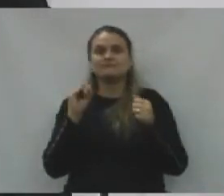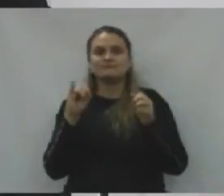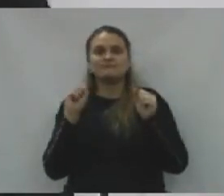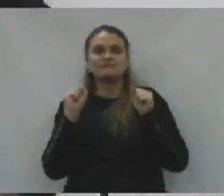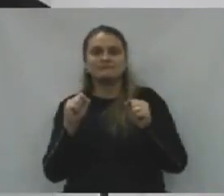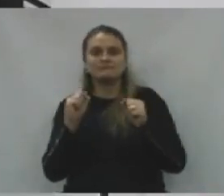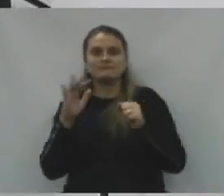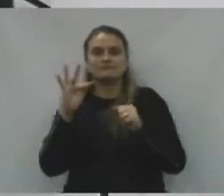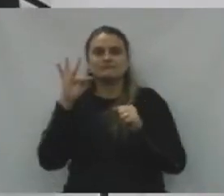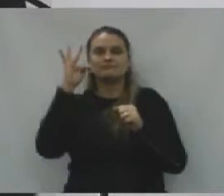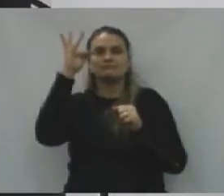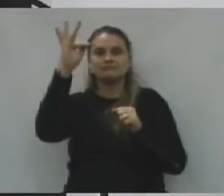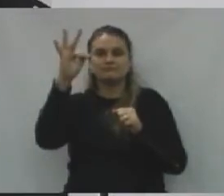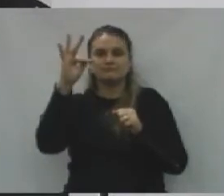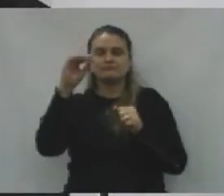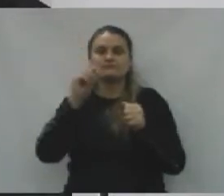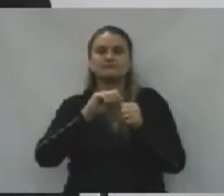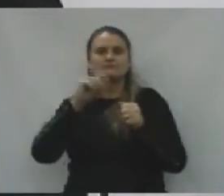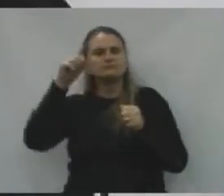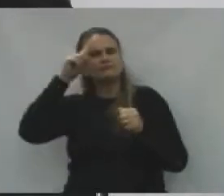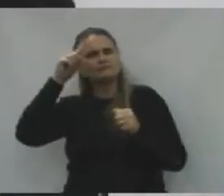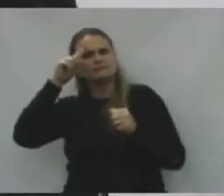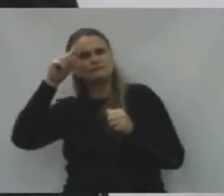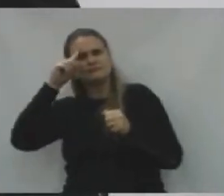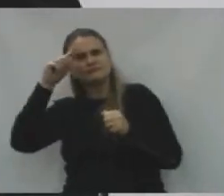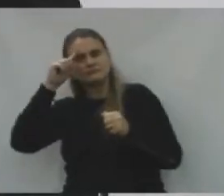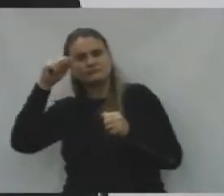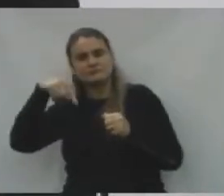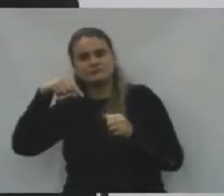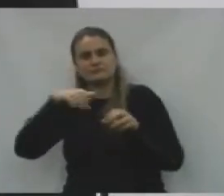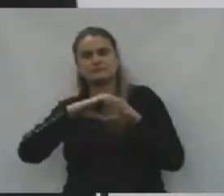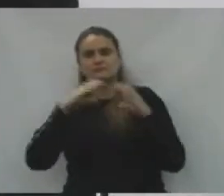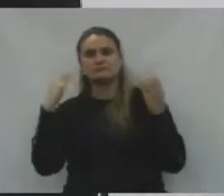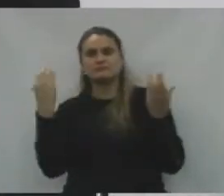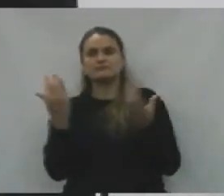possível, ao longo do tempo, até diárias para a nossa comunidade.